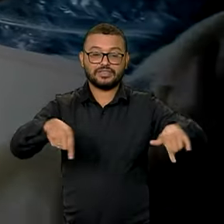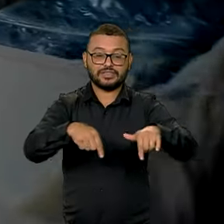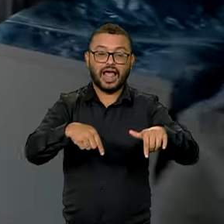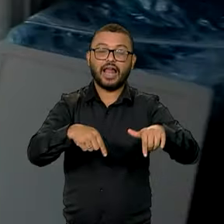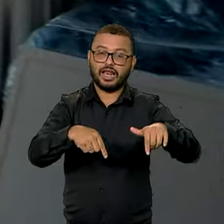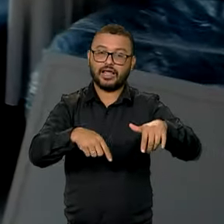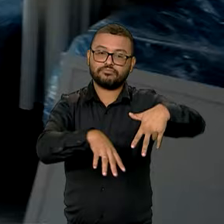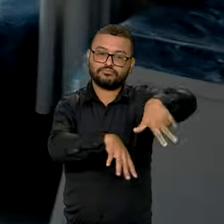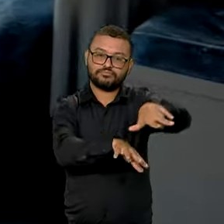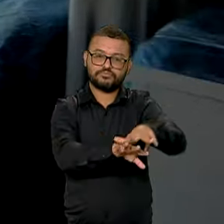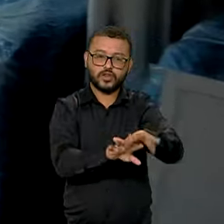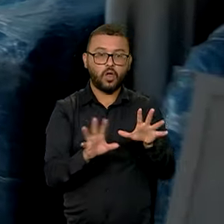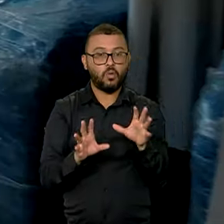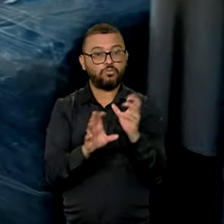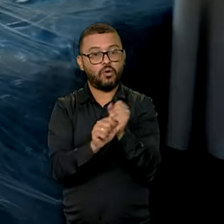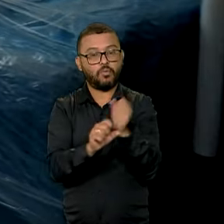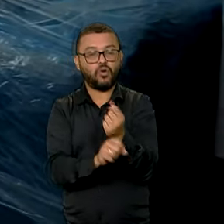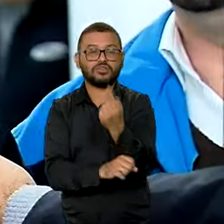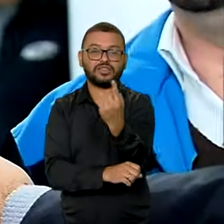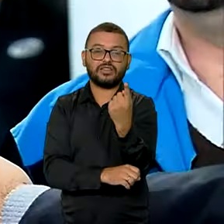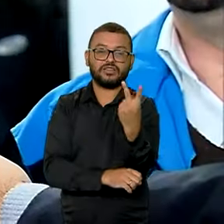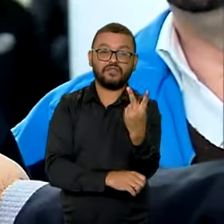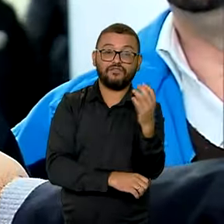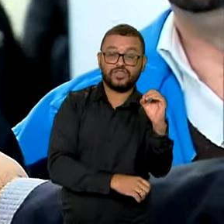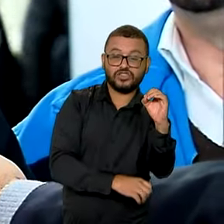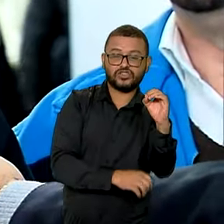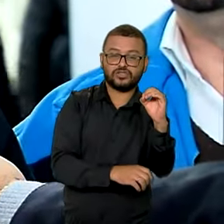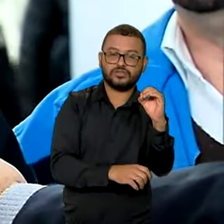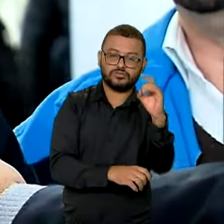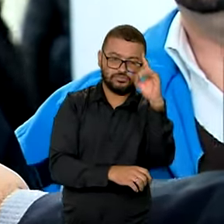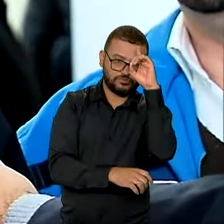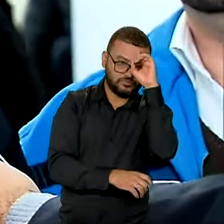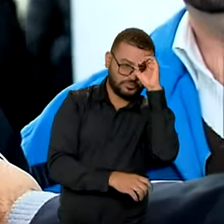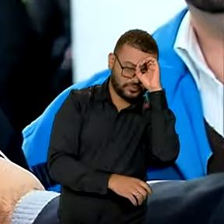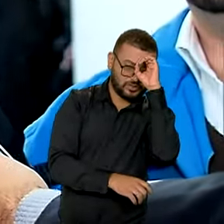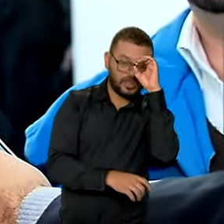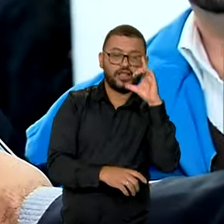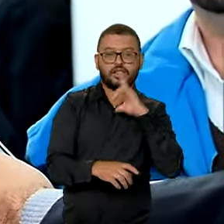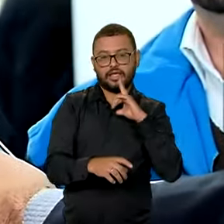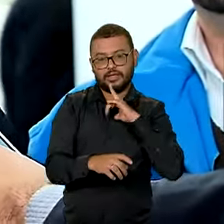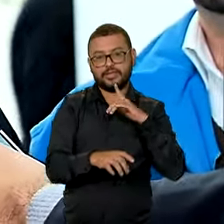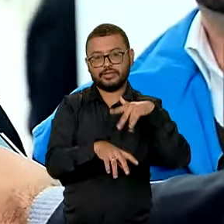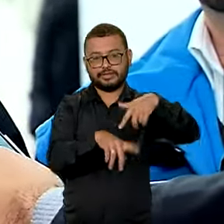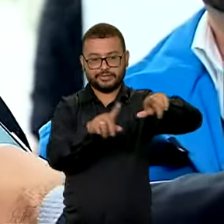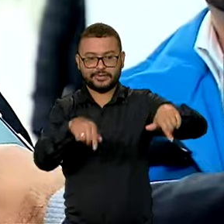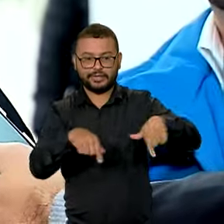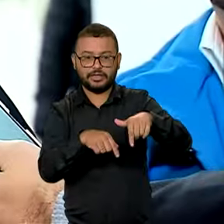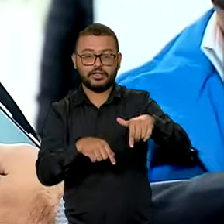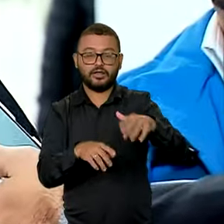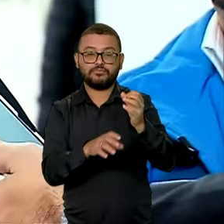hospitais, totalizando 120 leitos. Com a contratação emergencial de 840